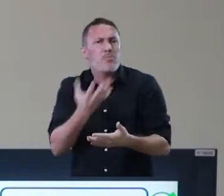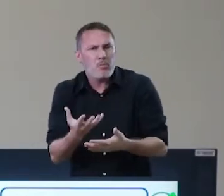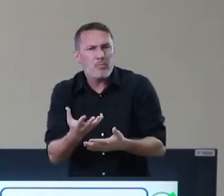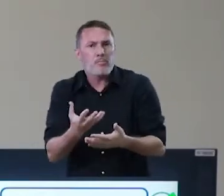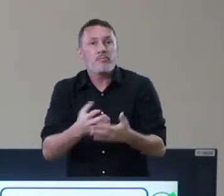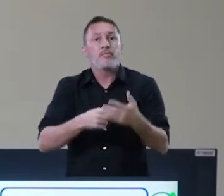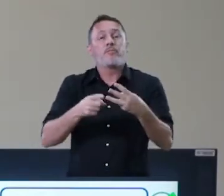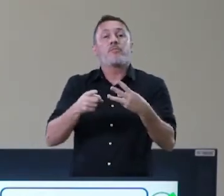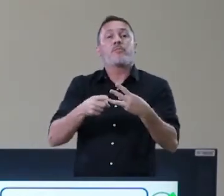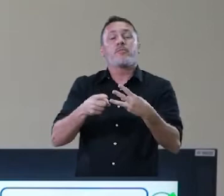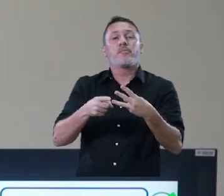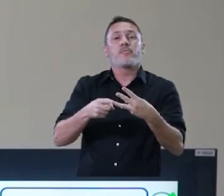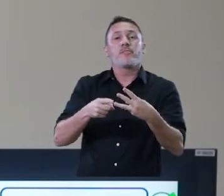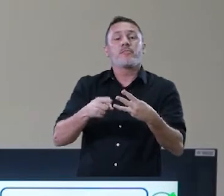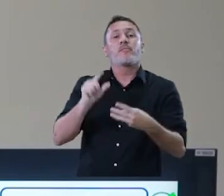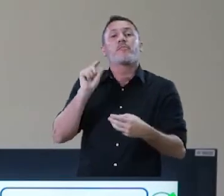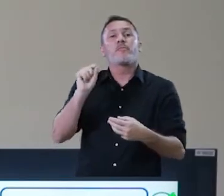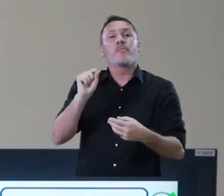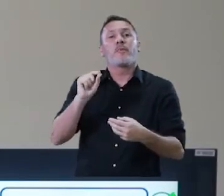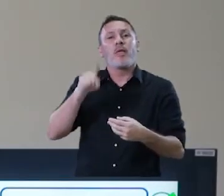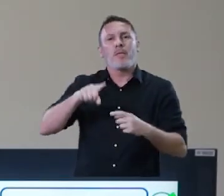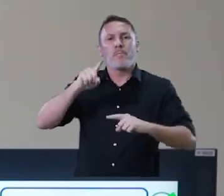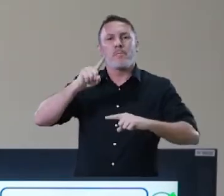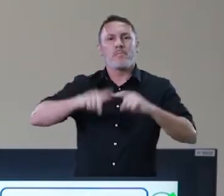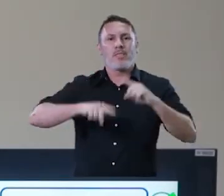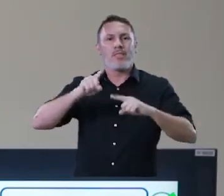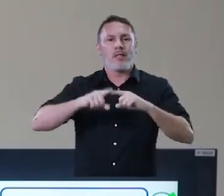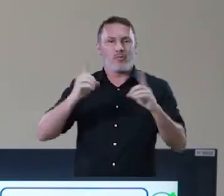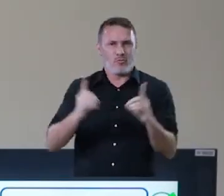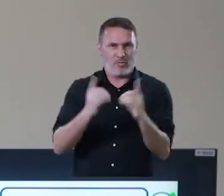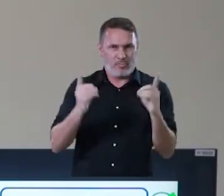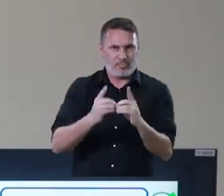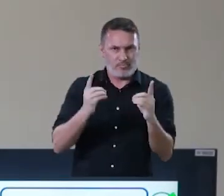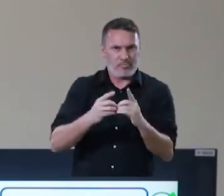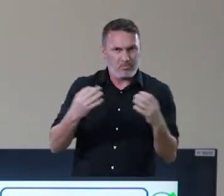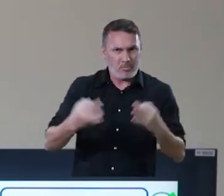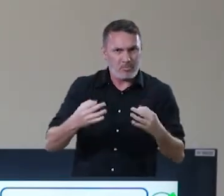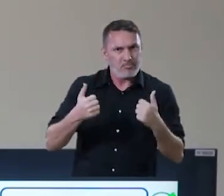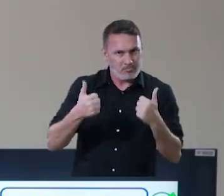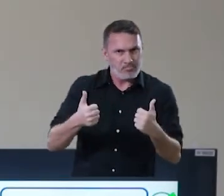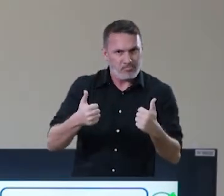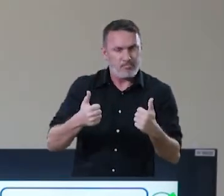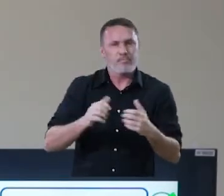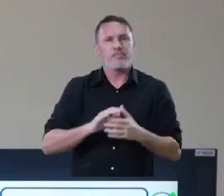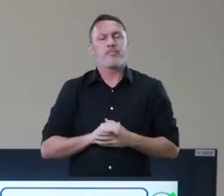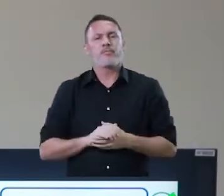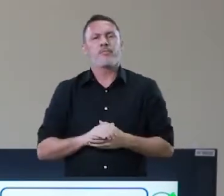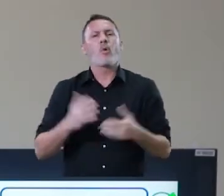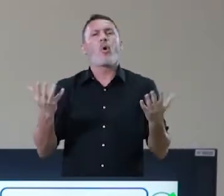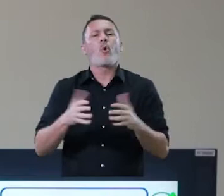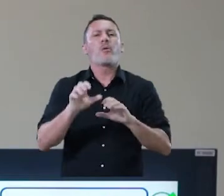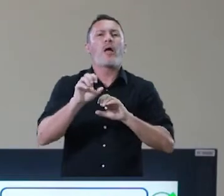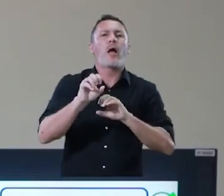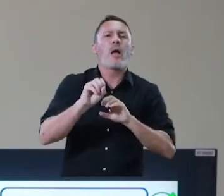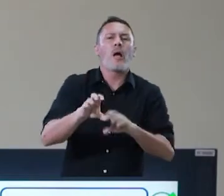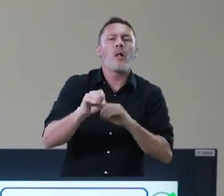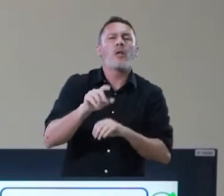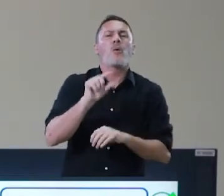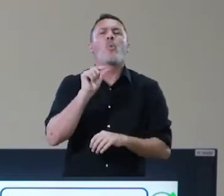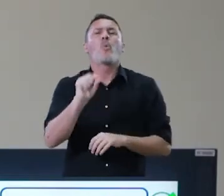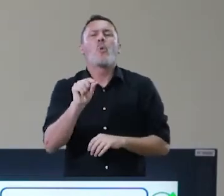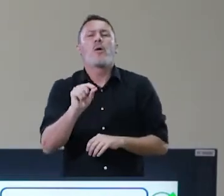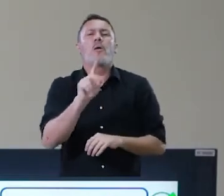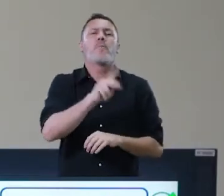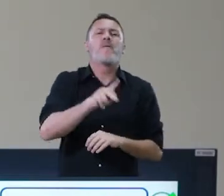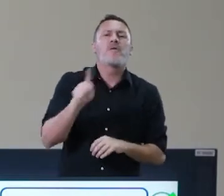texto. E falamos sobre o nosso material didático. Perfeito? Queridos, qual vai ser a aula de